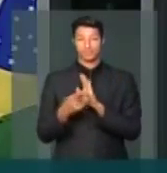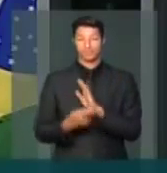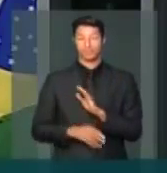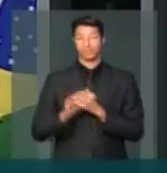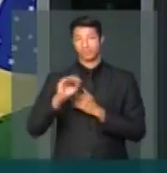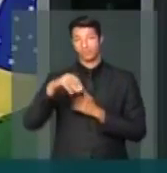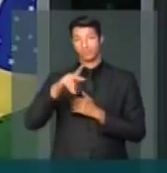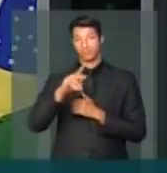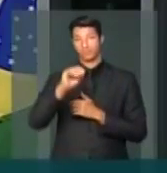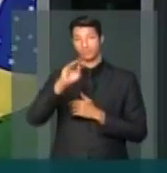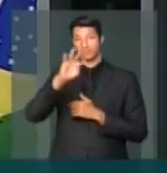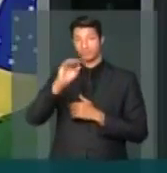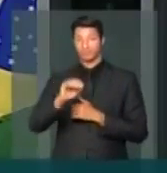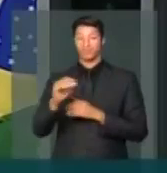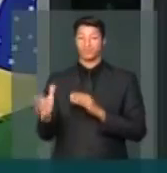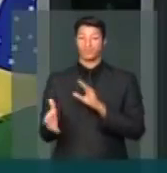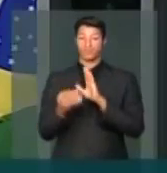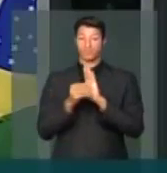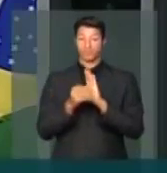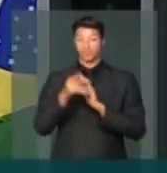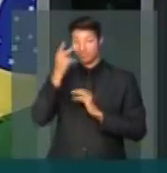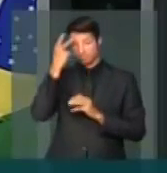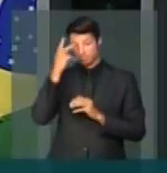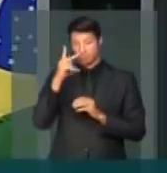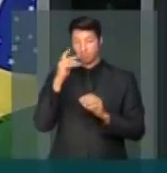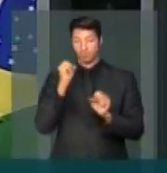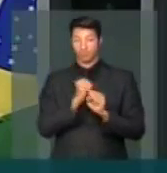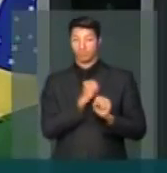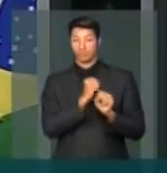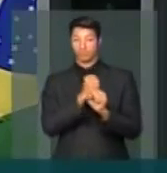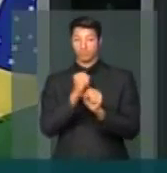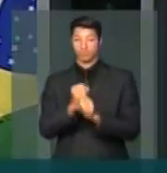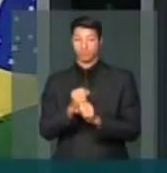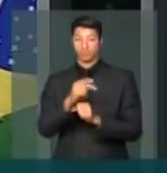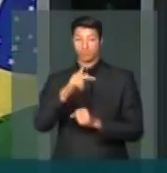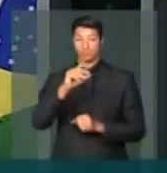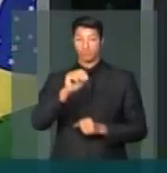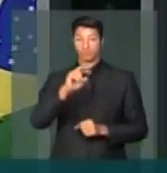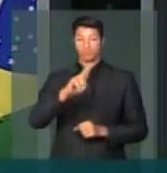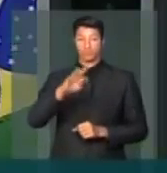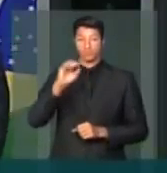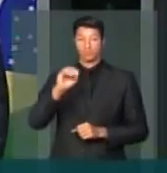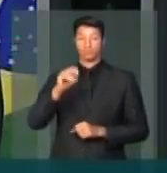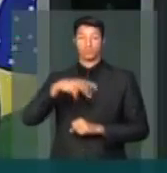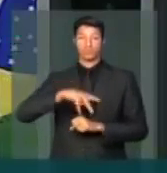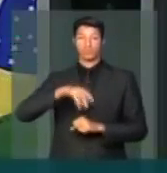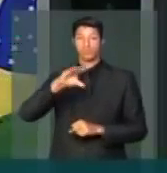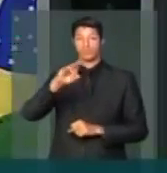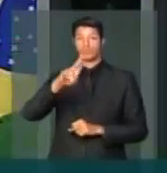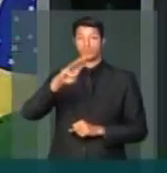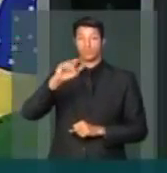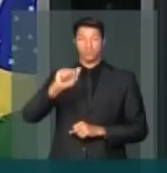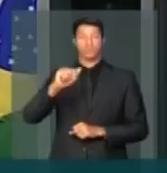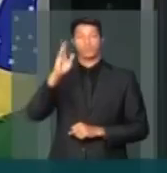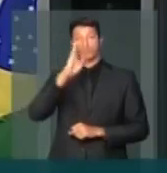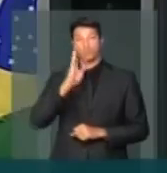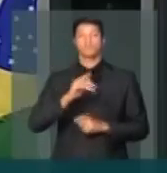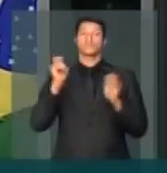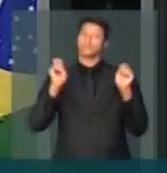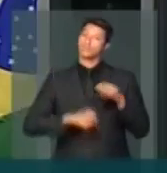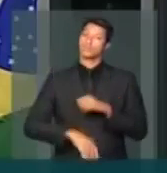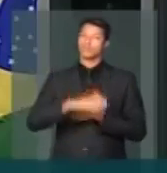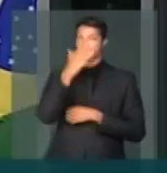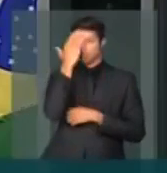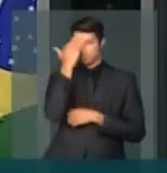seus impostos e foi colocado para se construir um porto lá em Cuba. O Brasil precisa